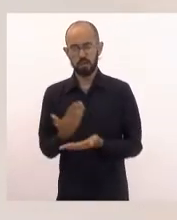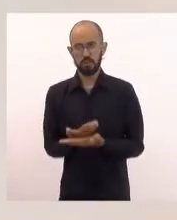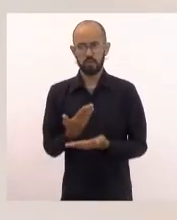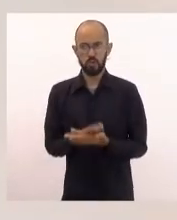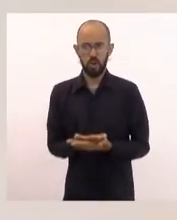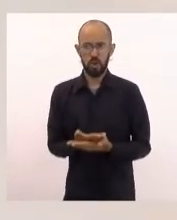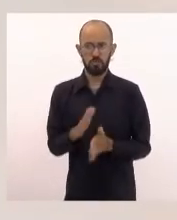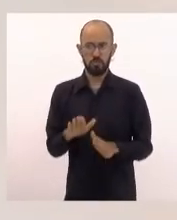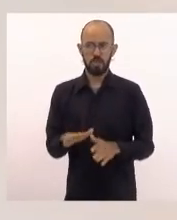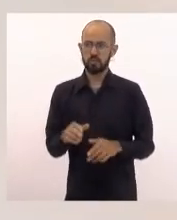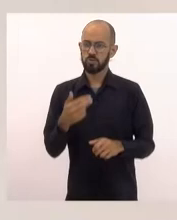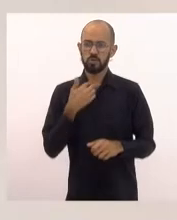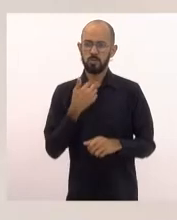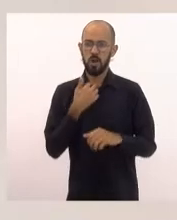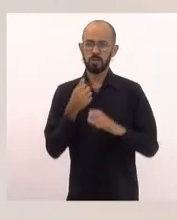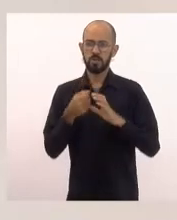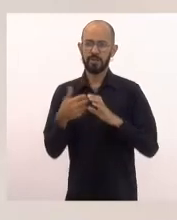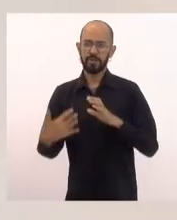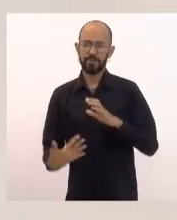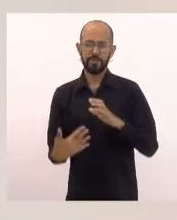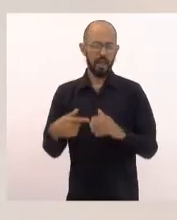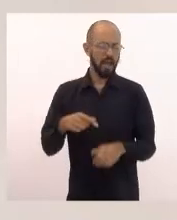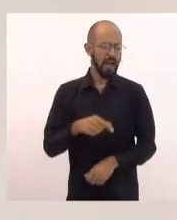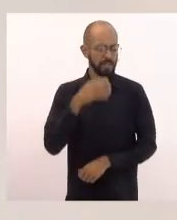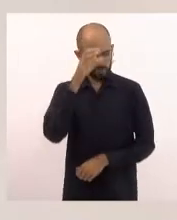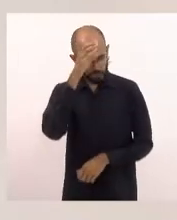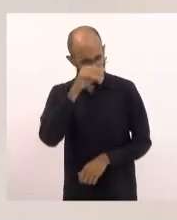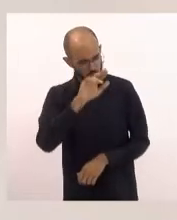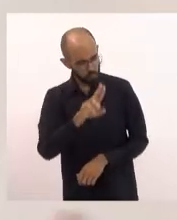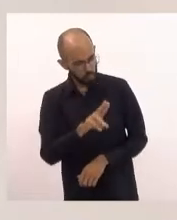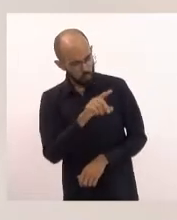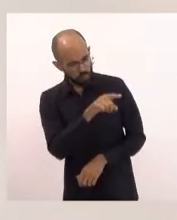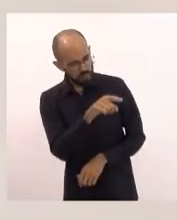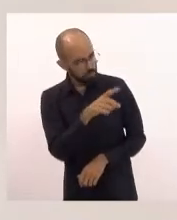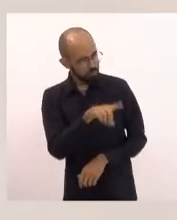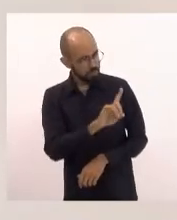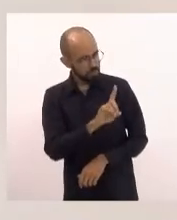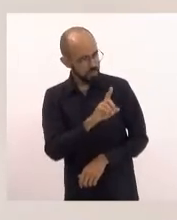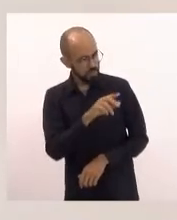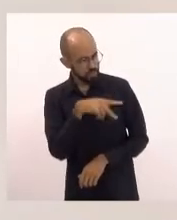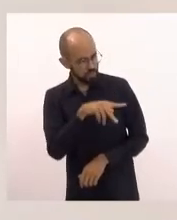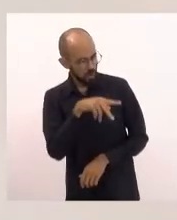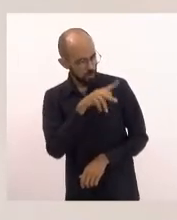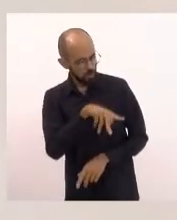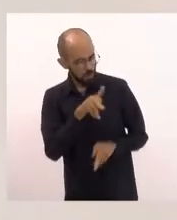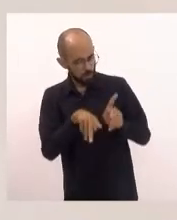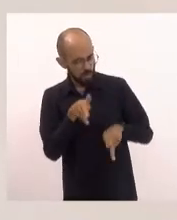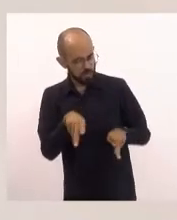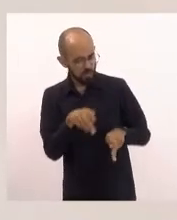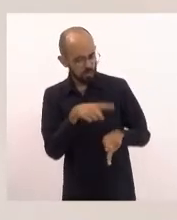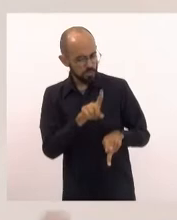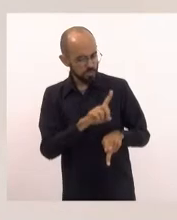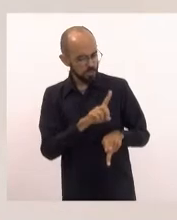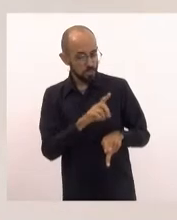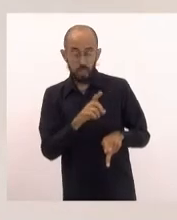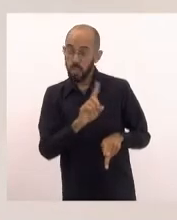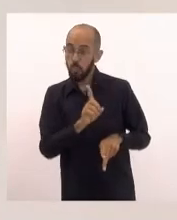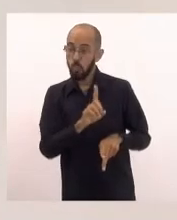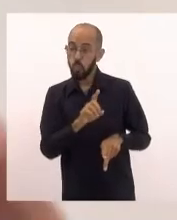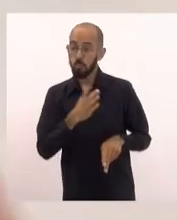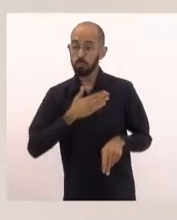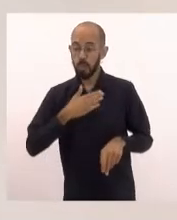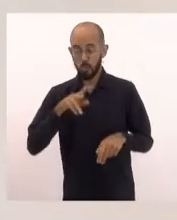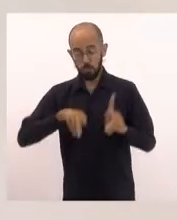nós: ah, tia Ju, a senhora não precisa, o seu povo, o meu povo é cidadão do estado do Rio de Janeiro, evangélico